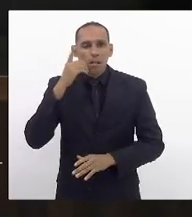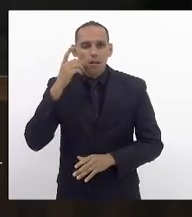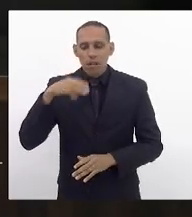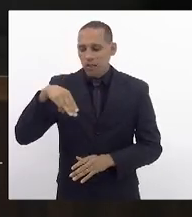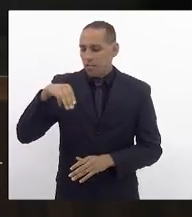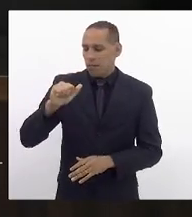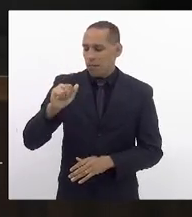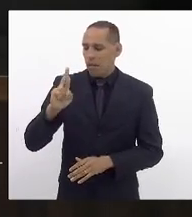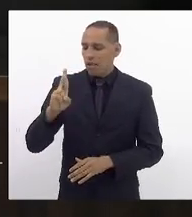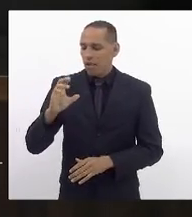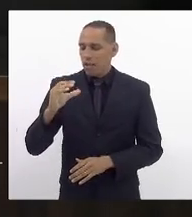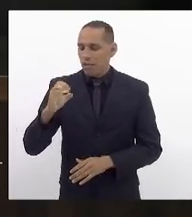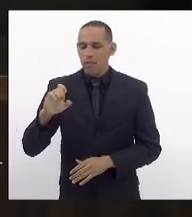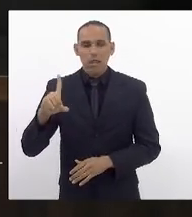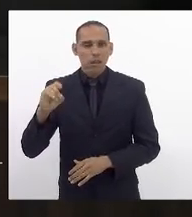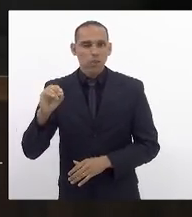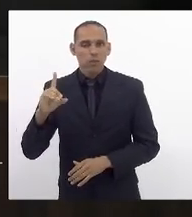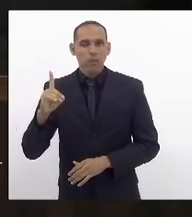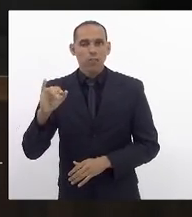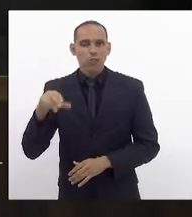Dino.